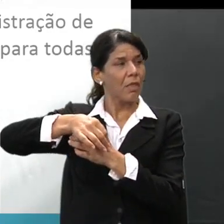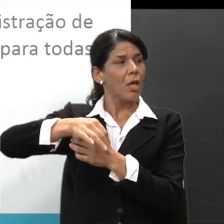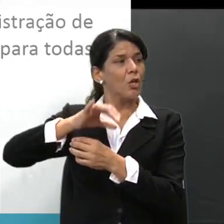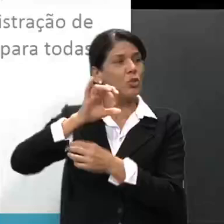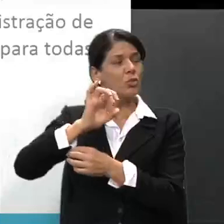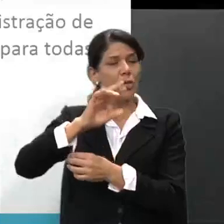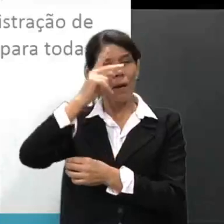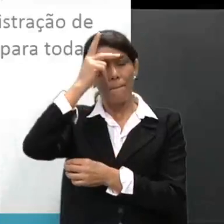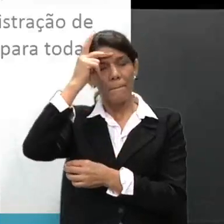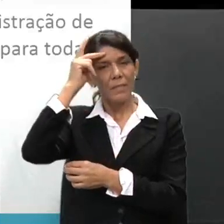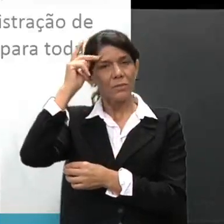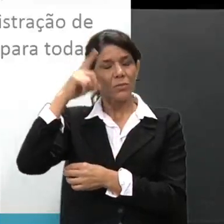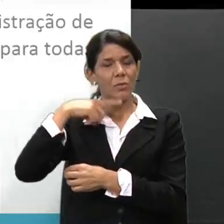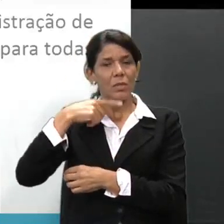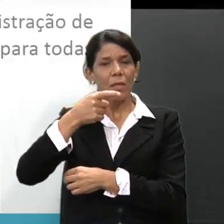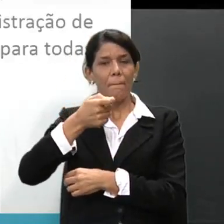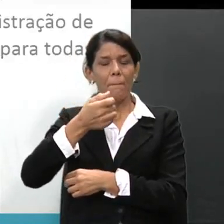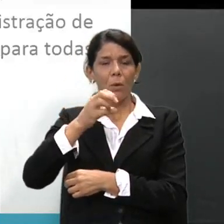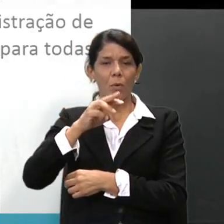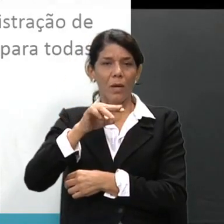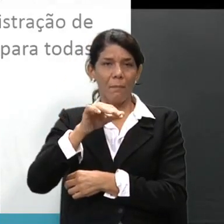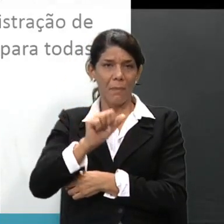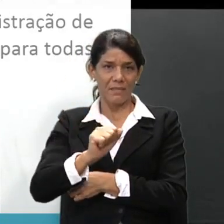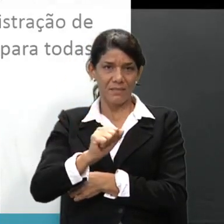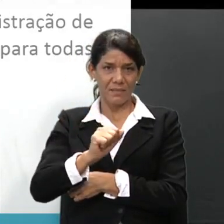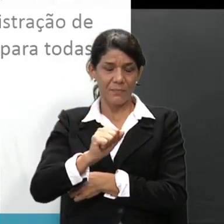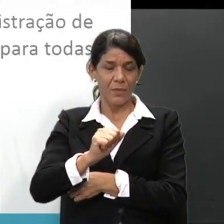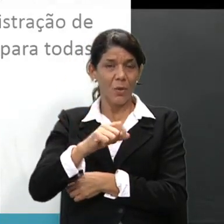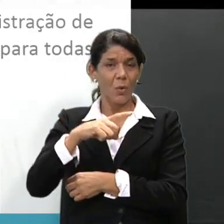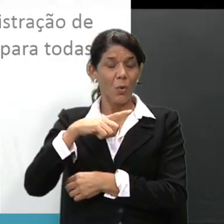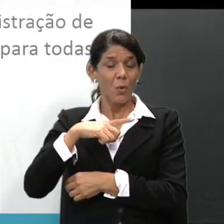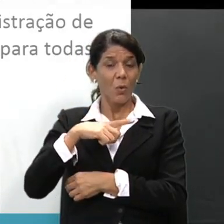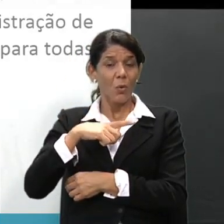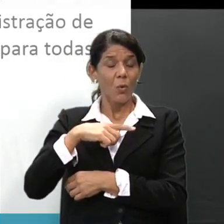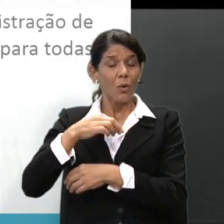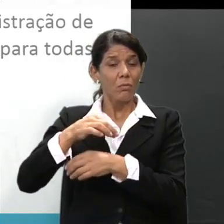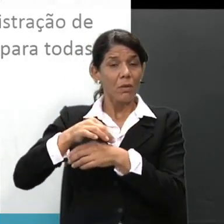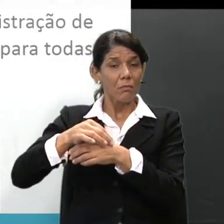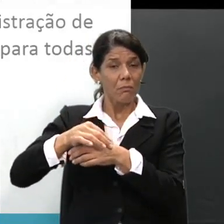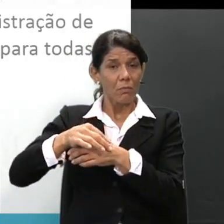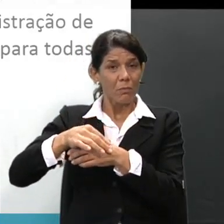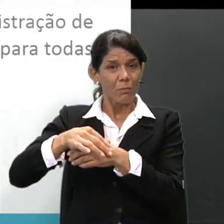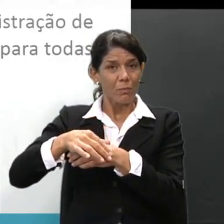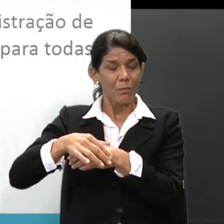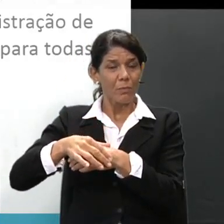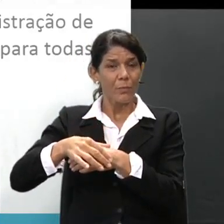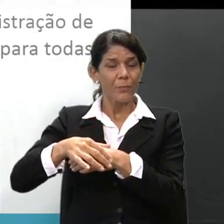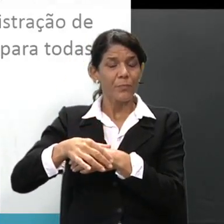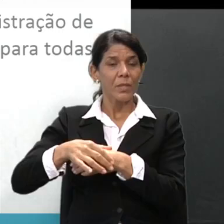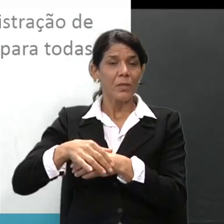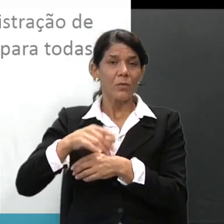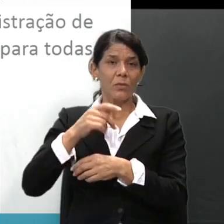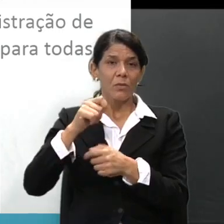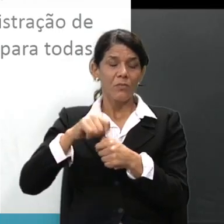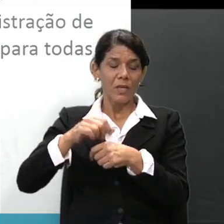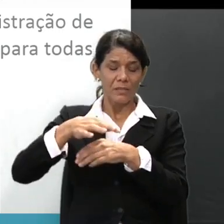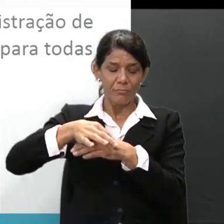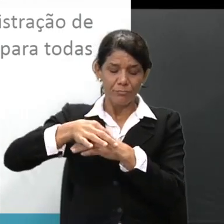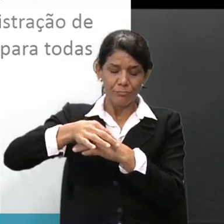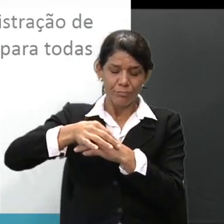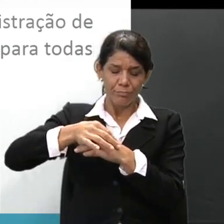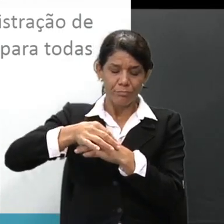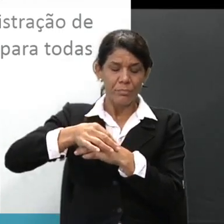massa muscular ou que se apresentam edemaciados, expondo assim o músculo. Tá? Que quando a gente faz aquela prega, a